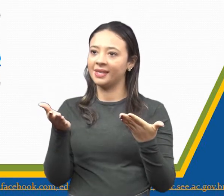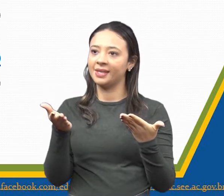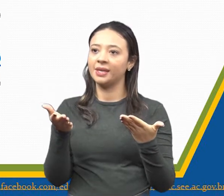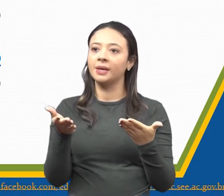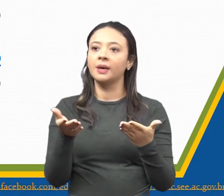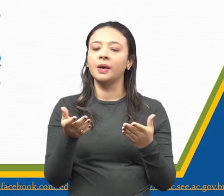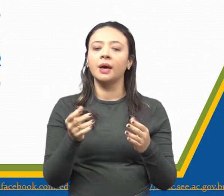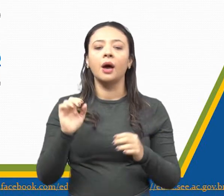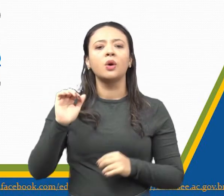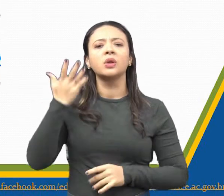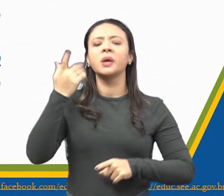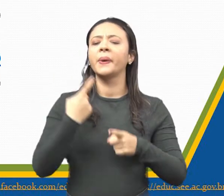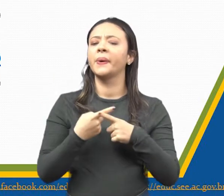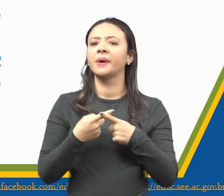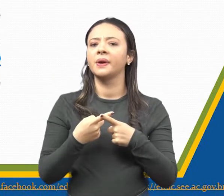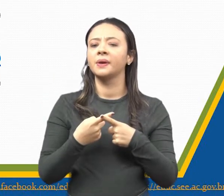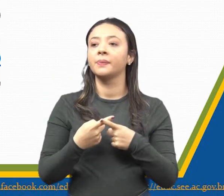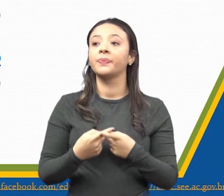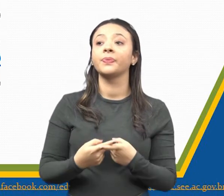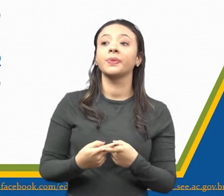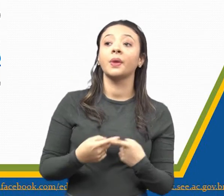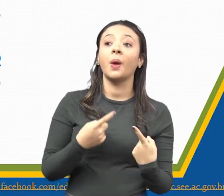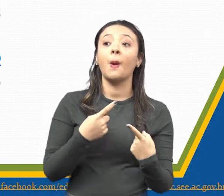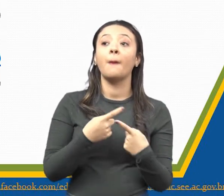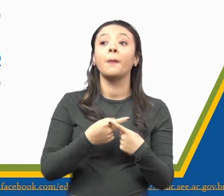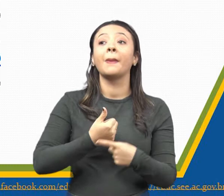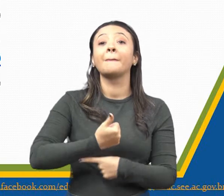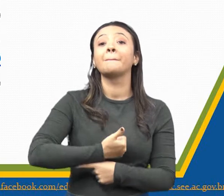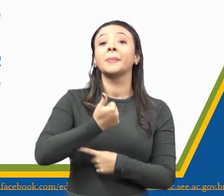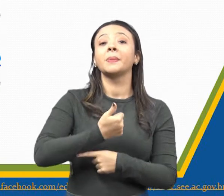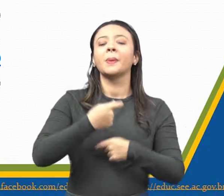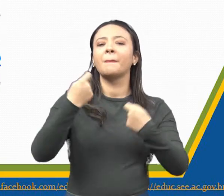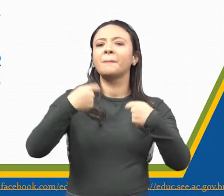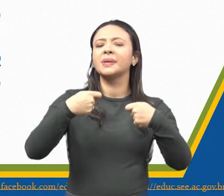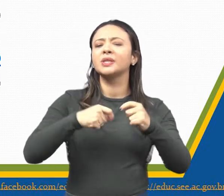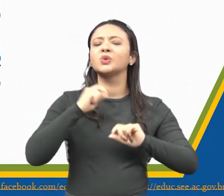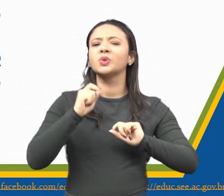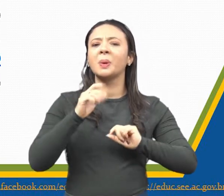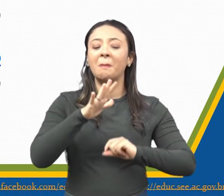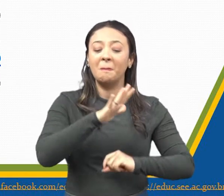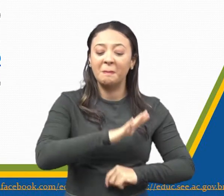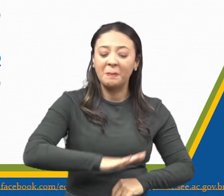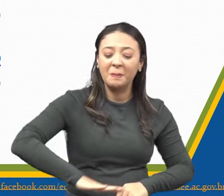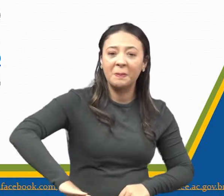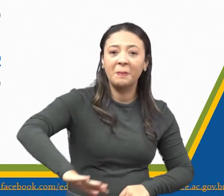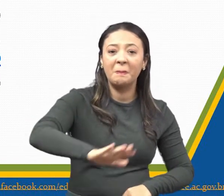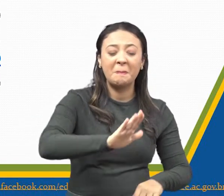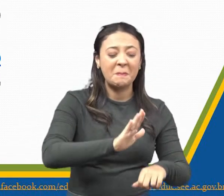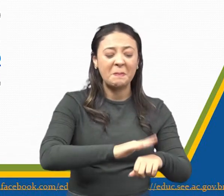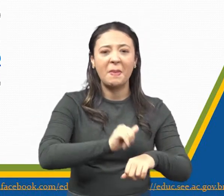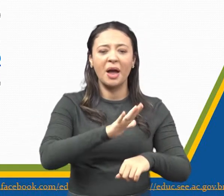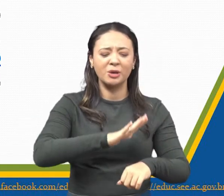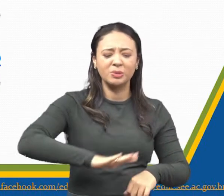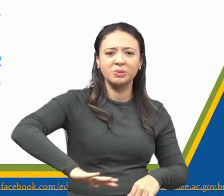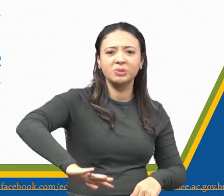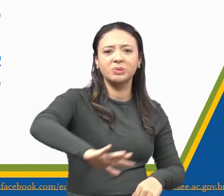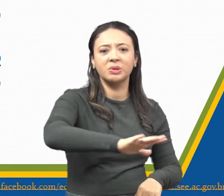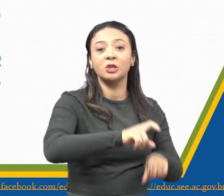Isso ocorre porque o primeiro exige um maior espaço para as práticas